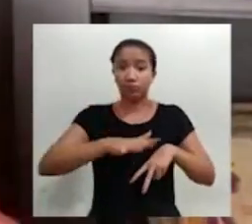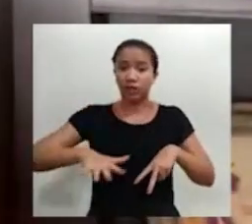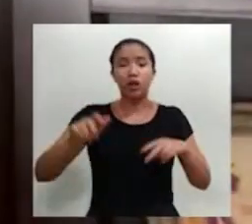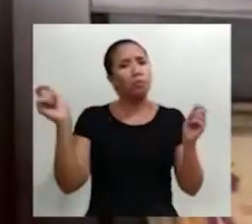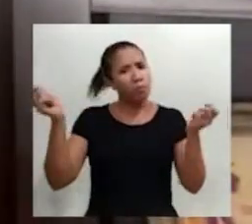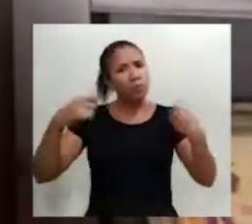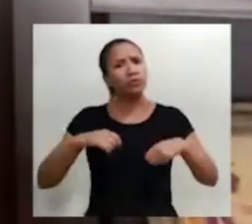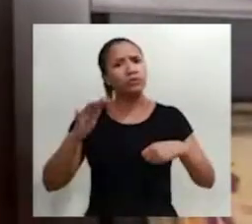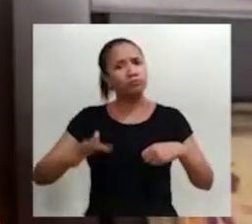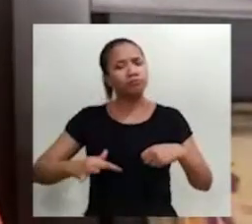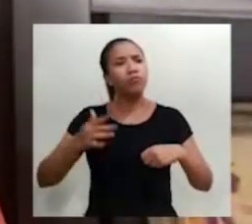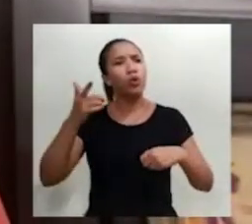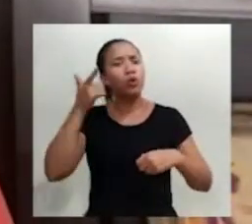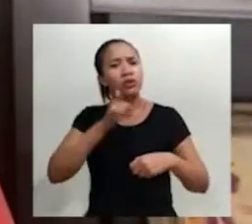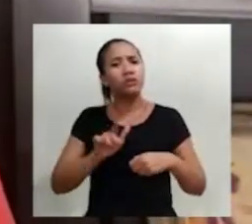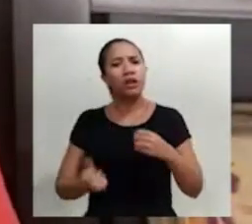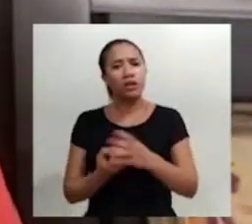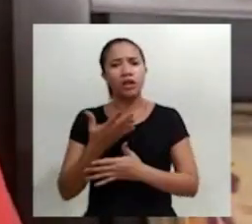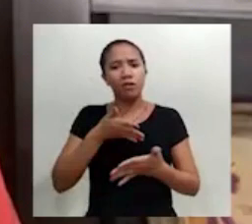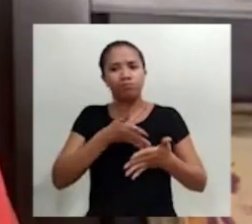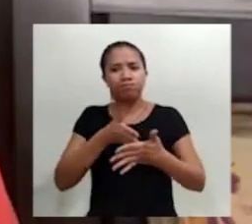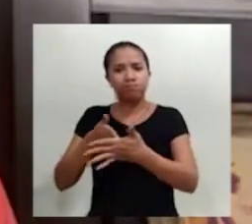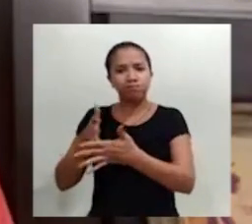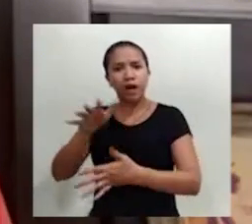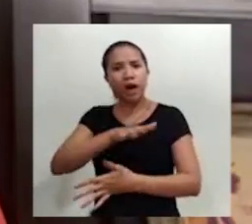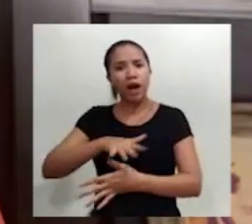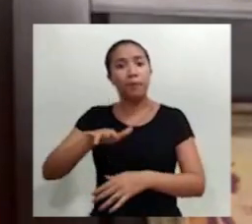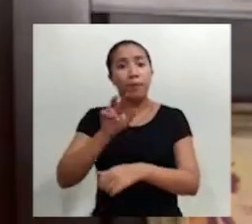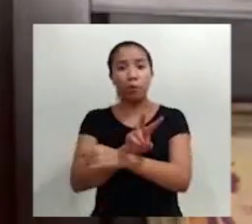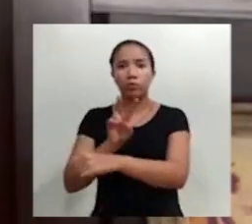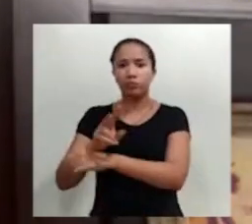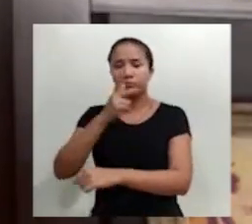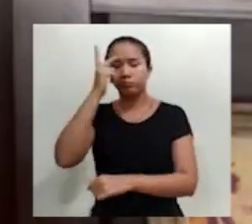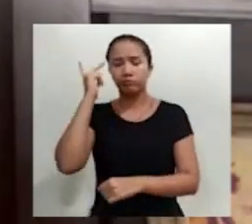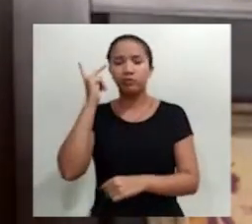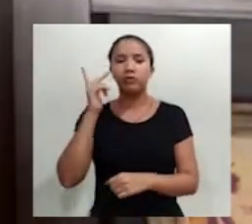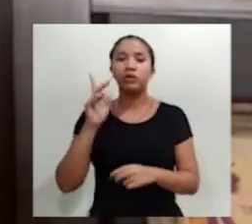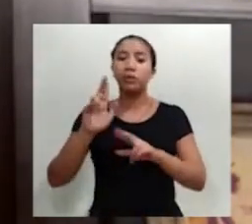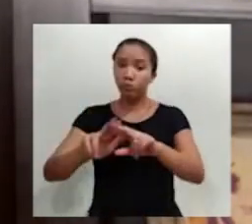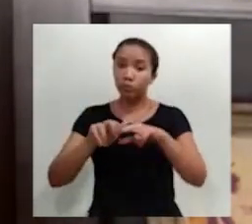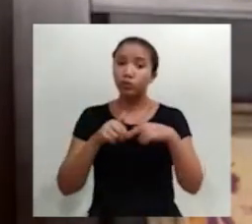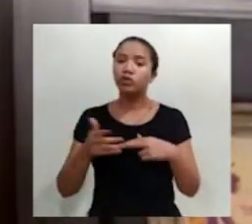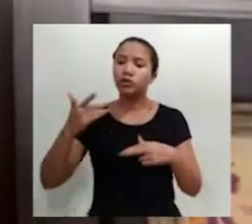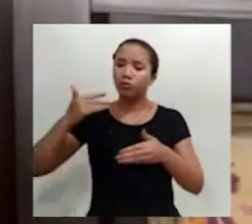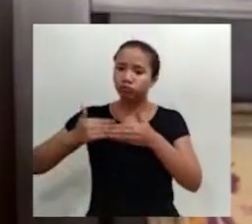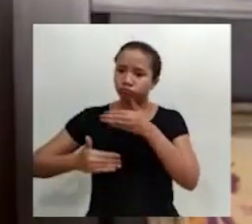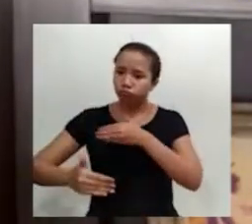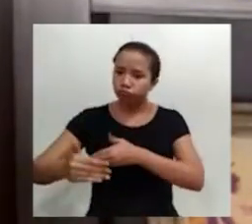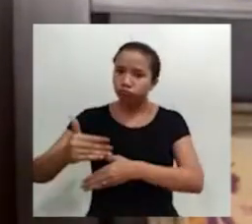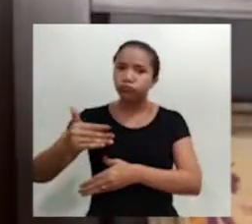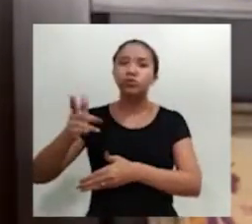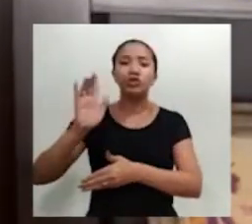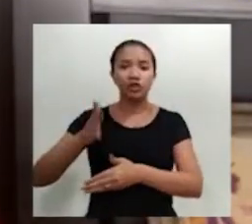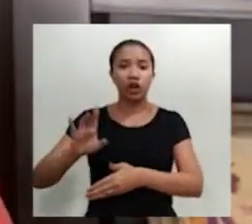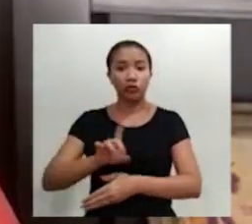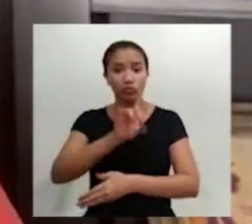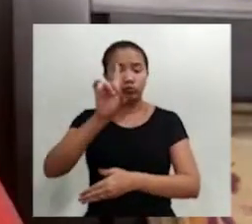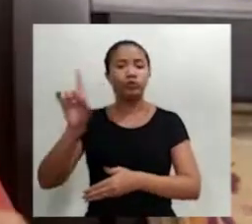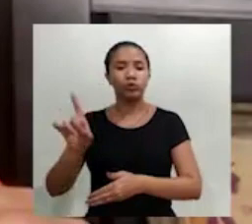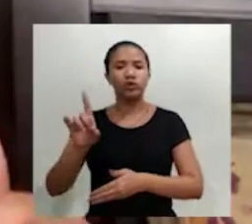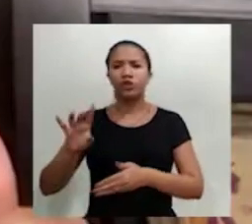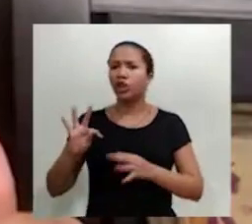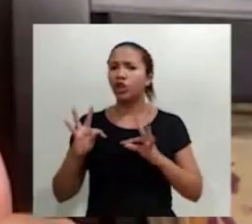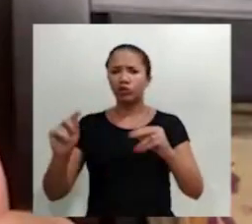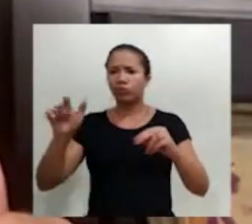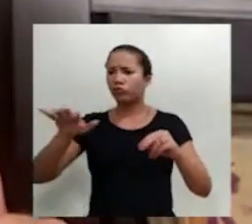barreira imunológica naquelas que estão com maior incidência. E por essa razão nós vamos avançar nos próximos dias em